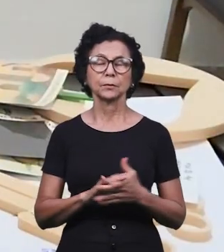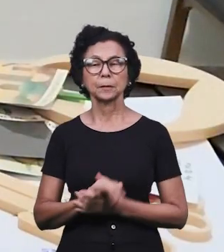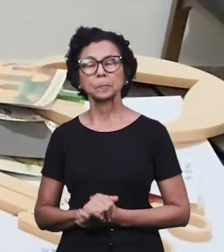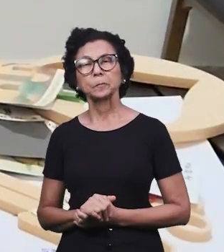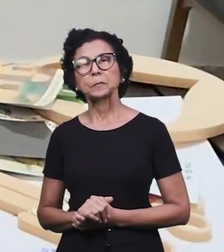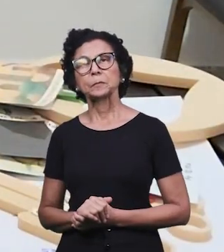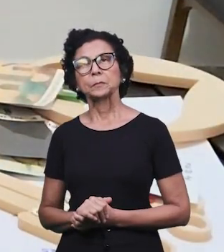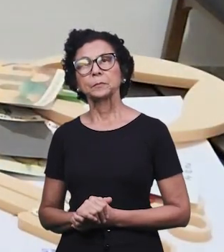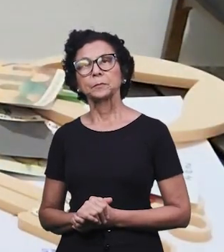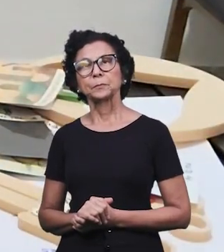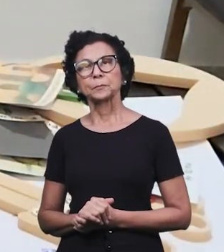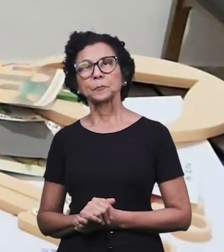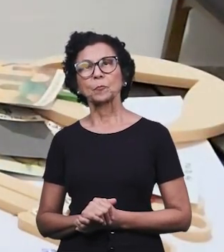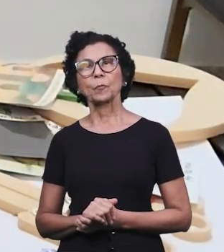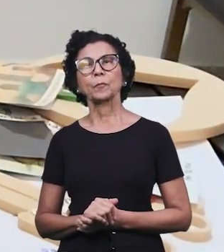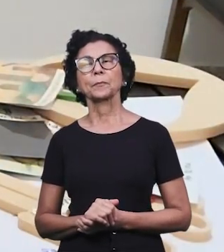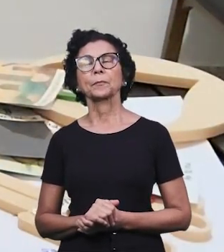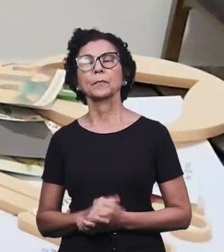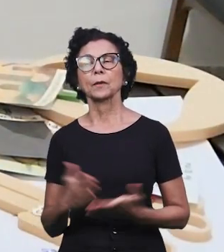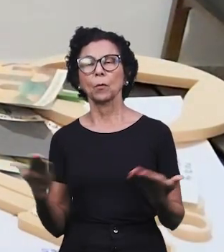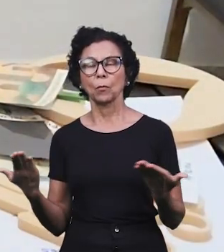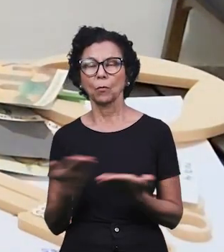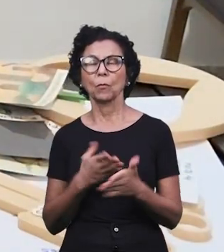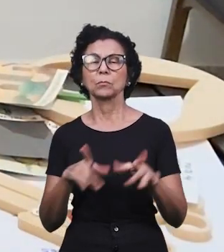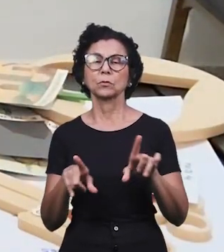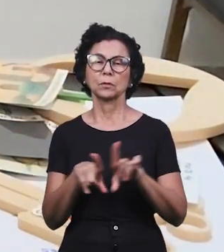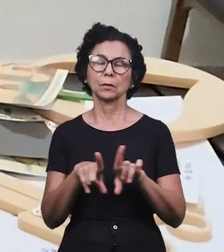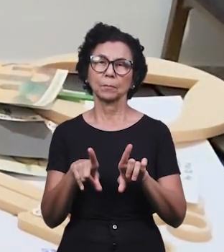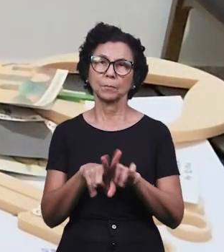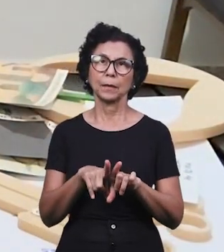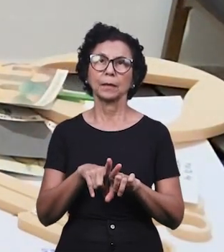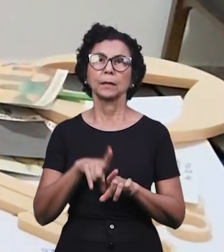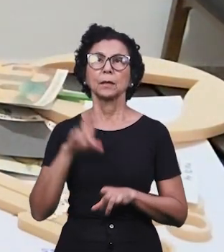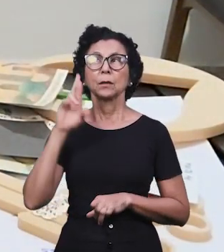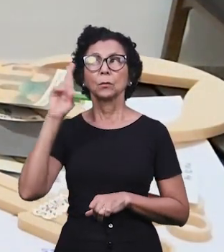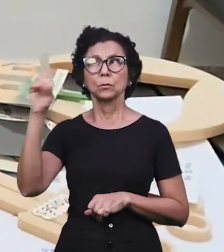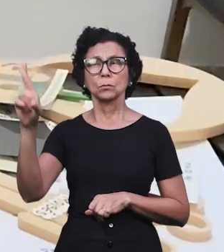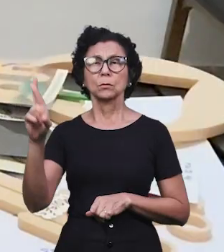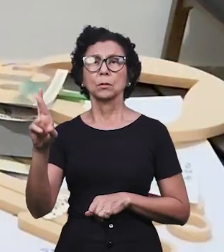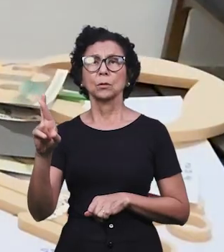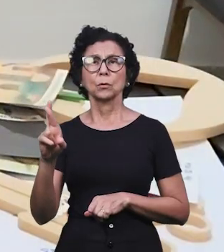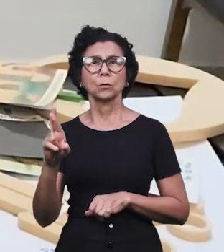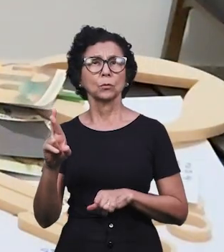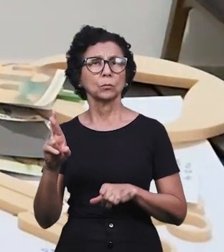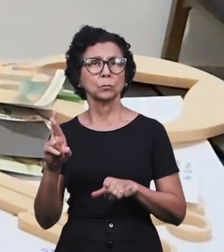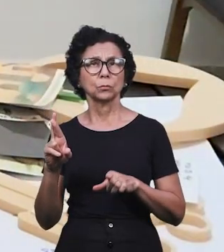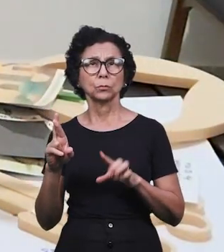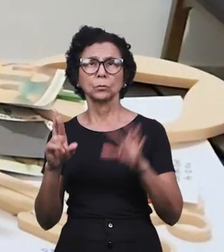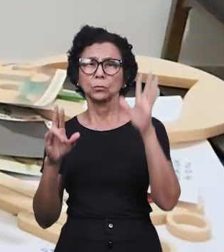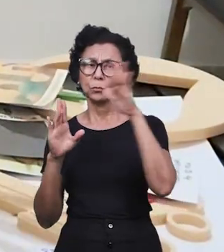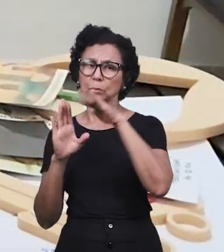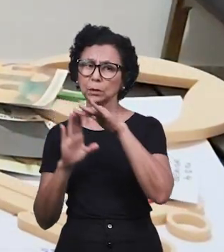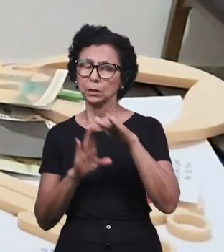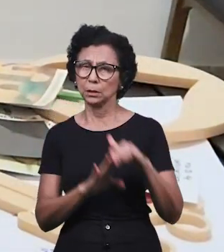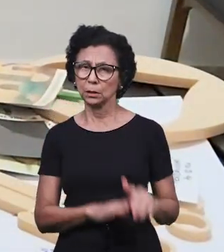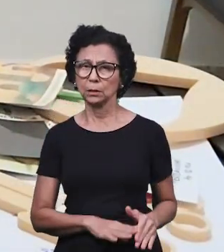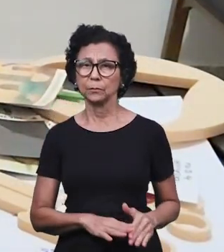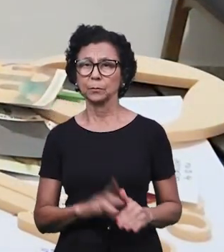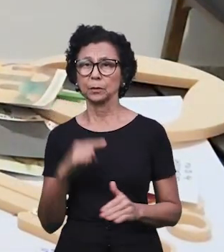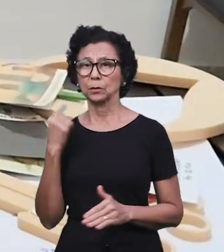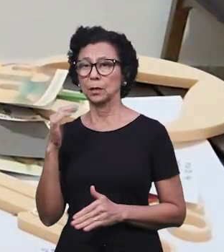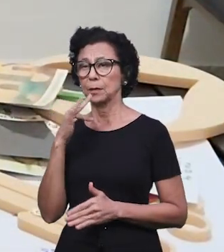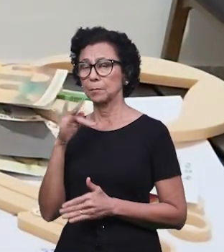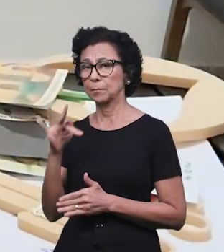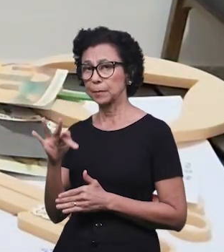Israel que estava no Egito. E assim tem sido com as nossas vidas. O Senhor tem sido o nosso livramento. Nós também estamos de partida